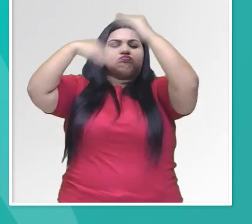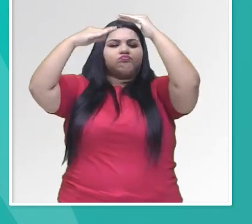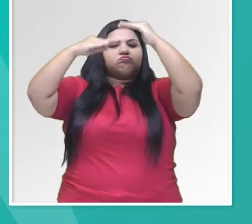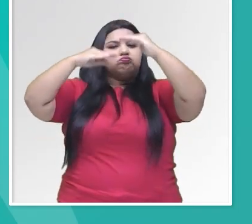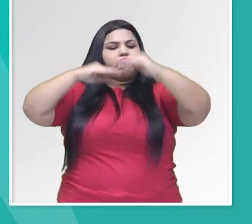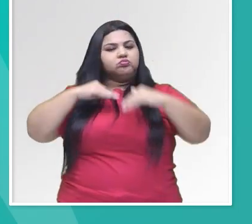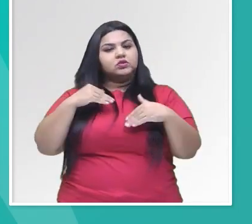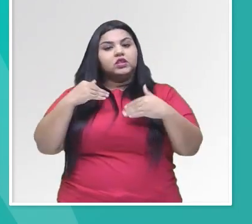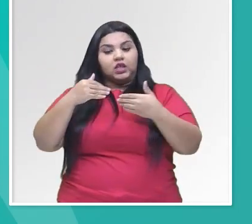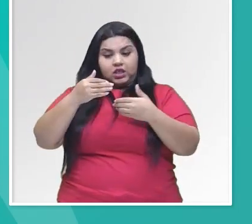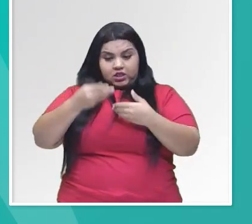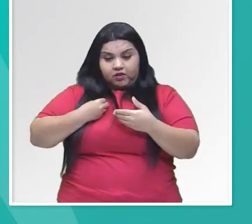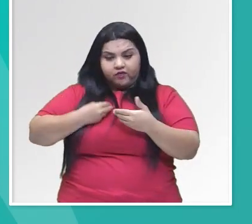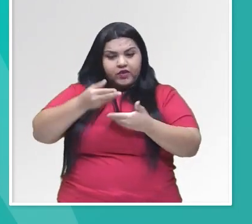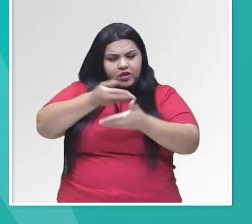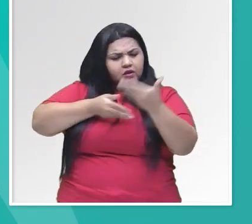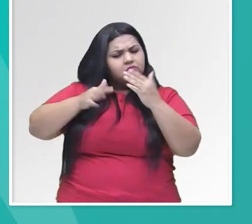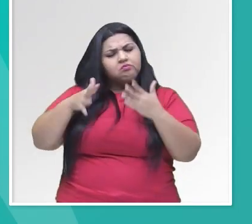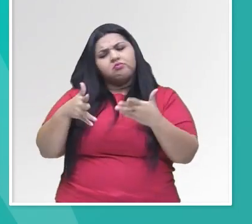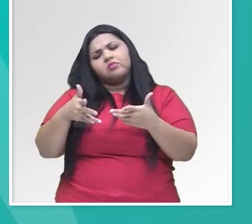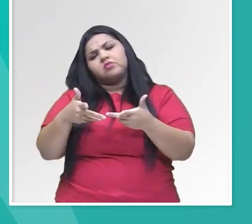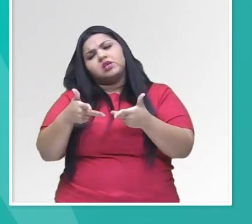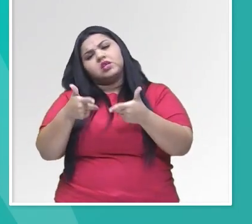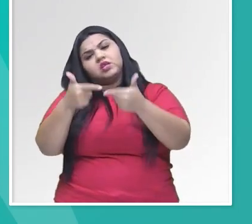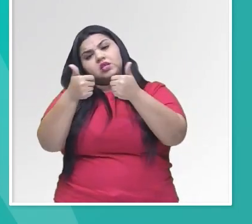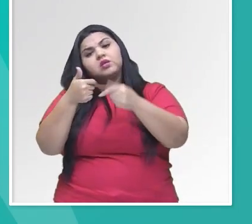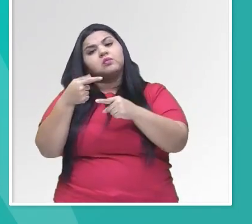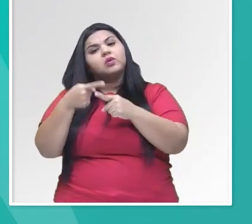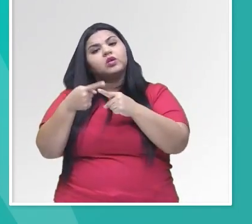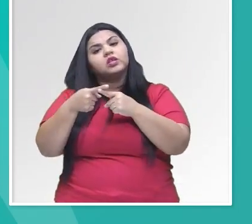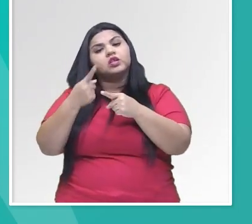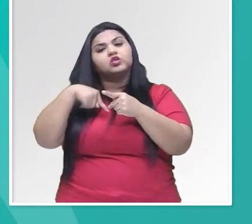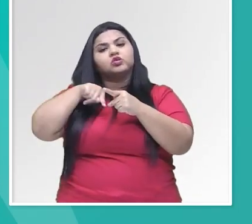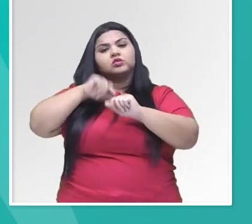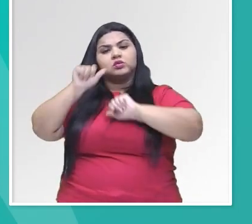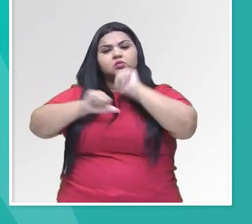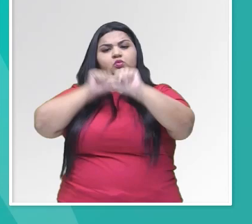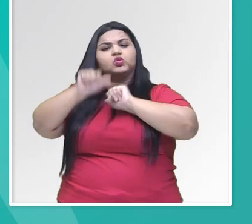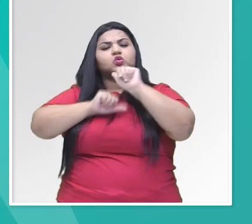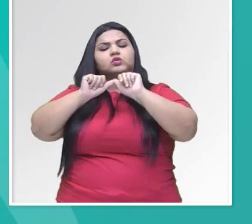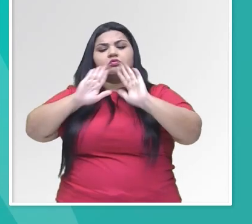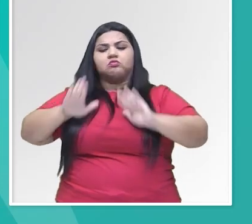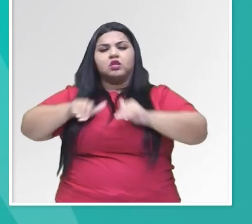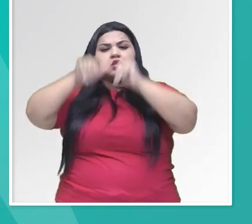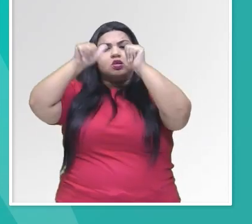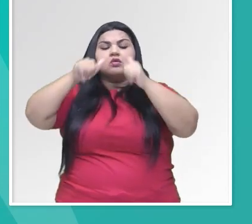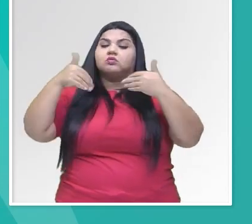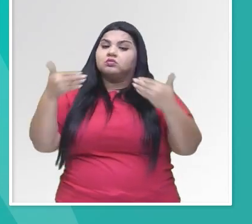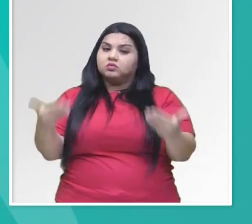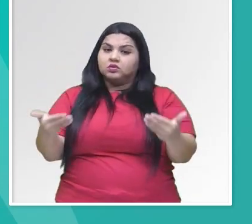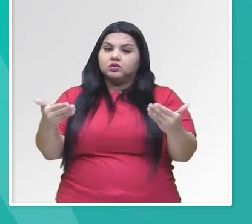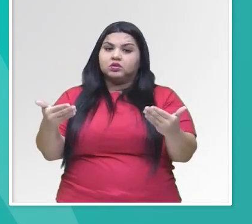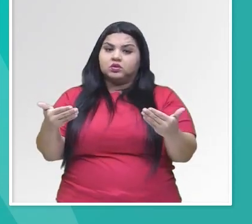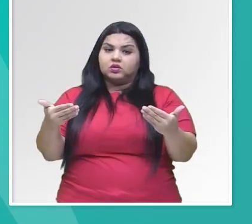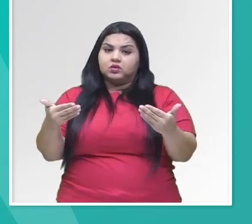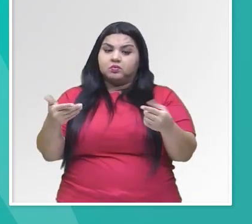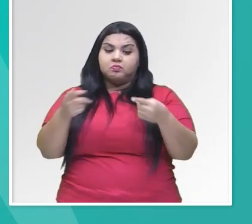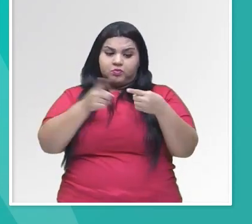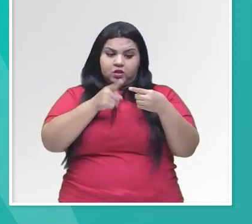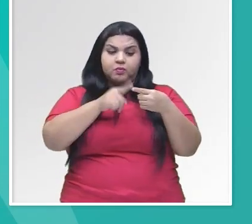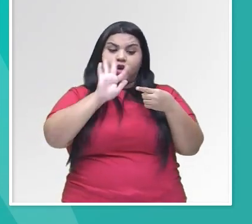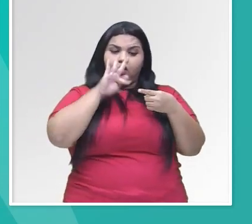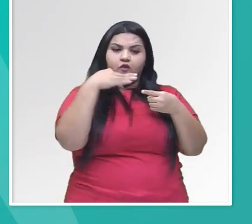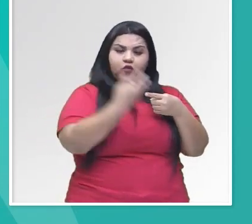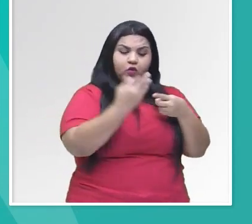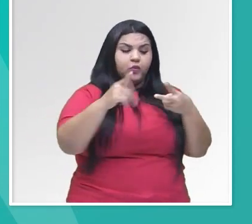Esta convivência, ela é maravilhosa, porque nos torna melhores. Então, primeiro grupo,